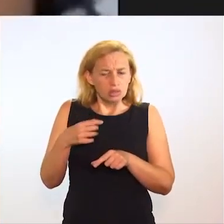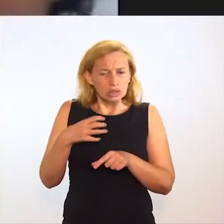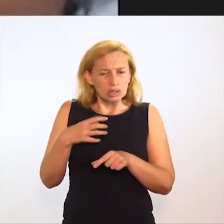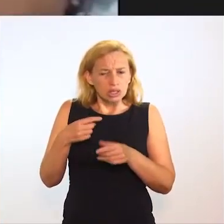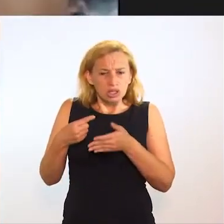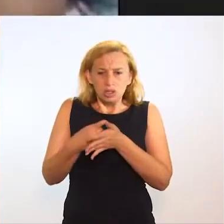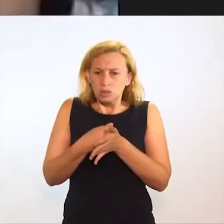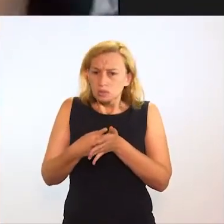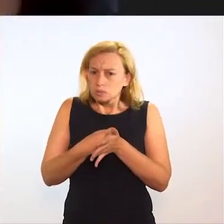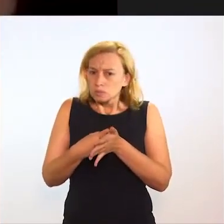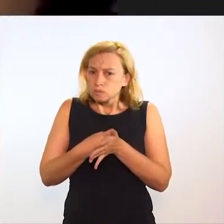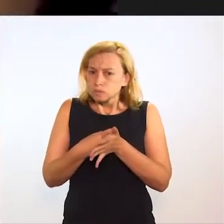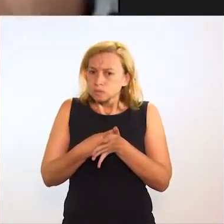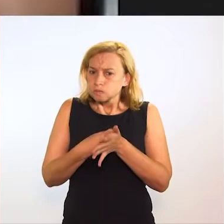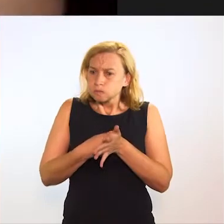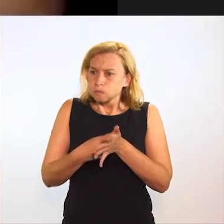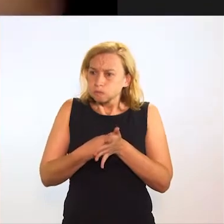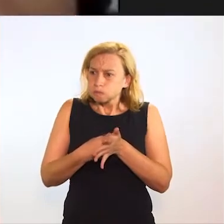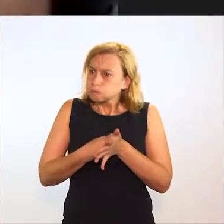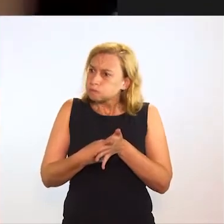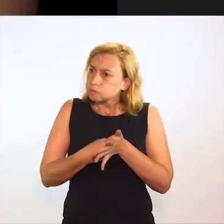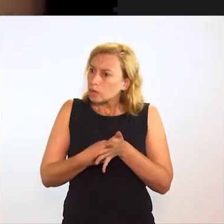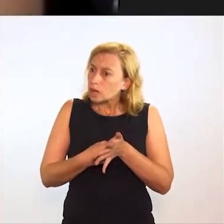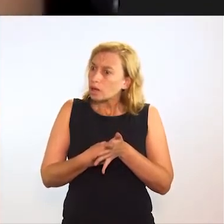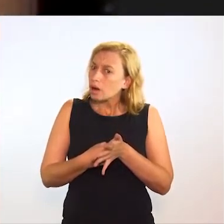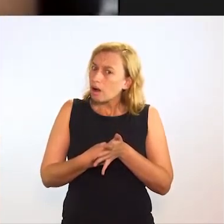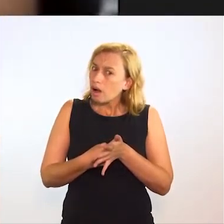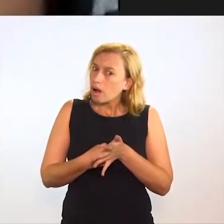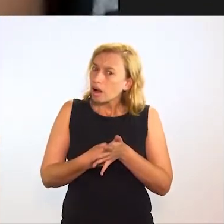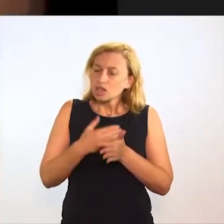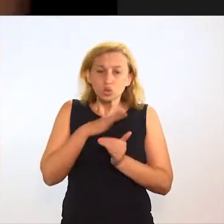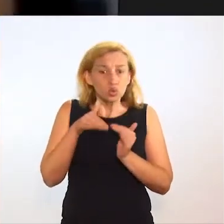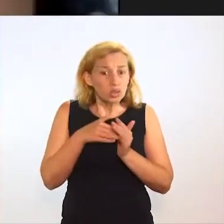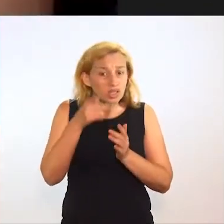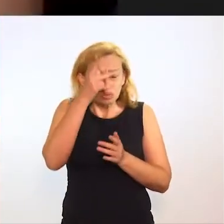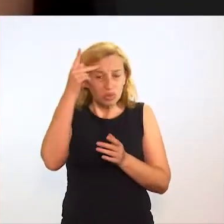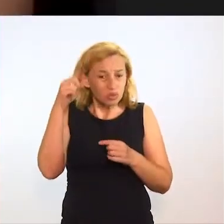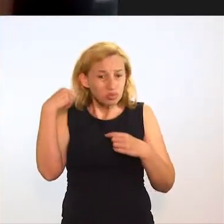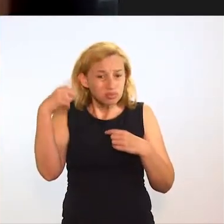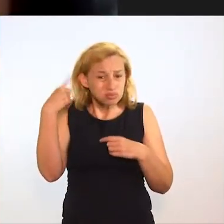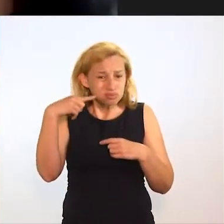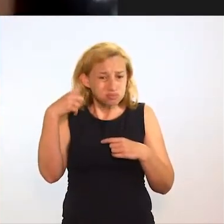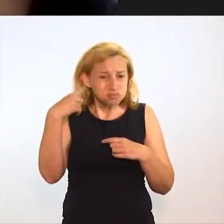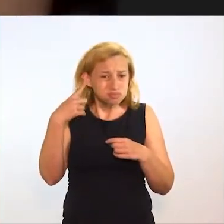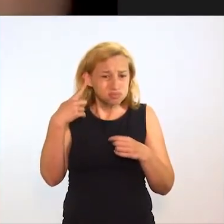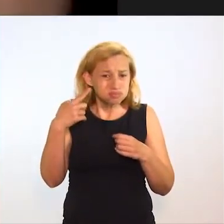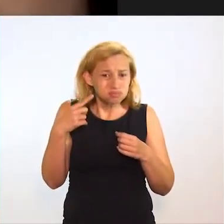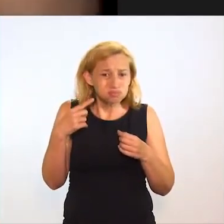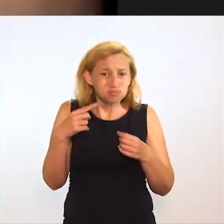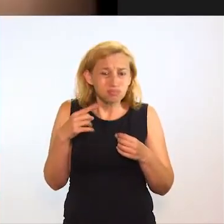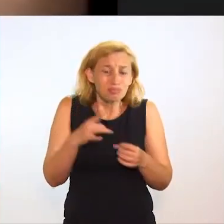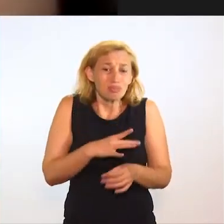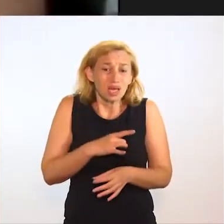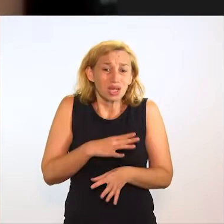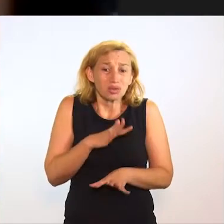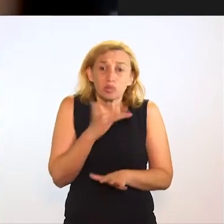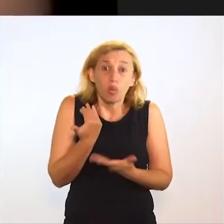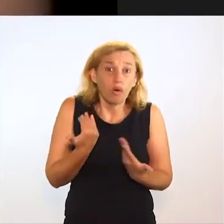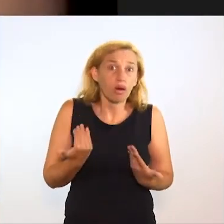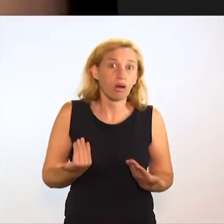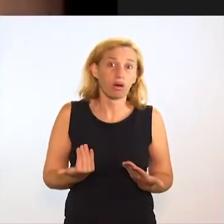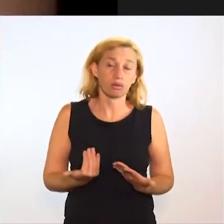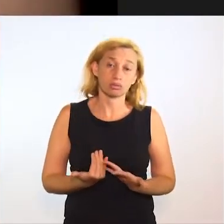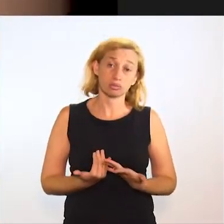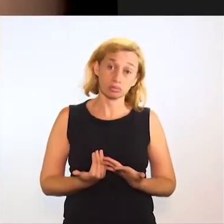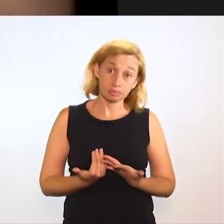se enxergou todos meio pirados, né? Todo mundo surtando com pânico de